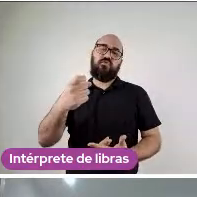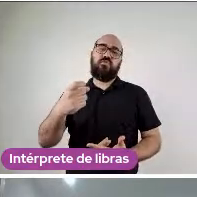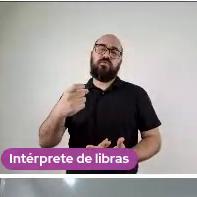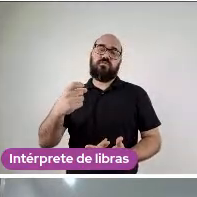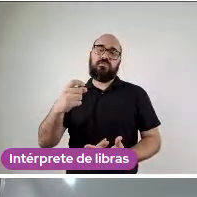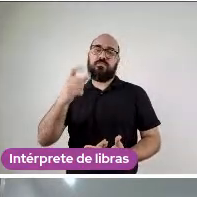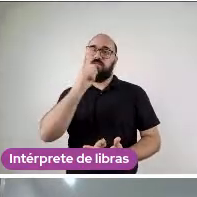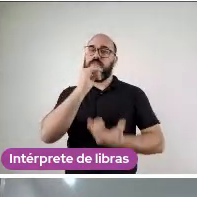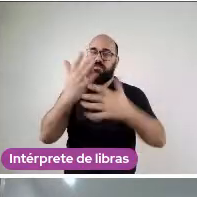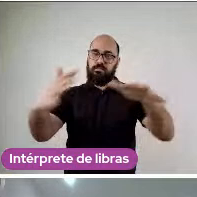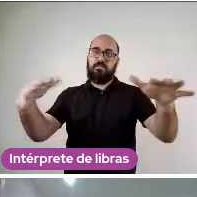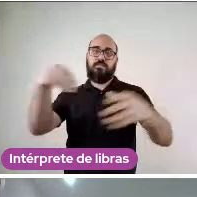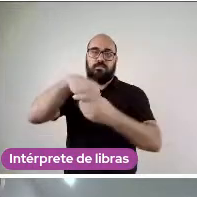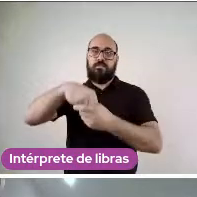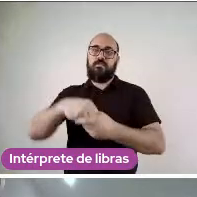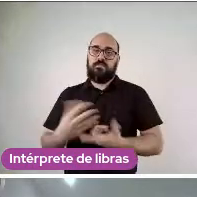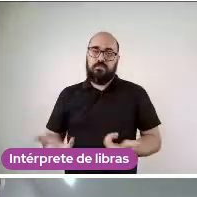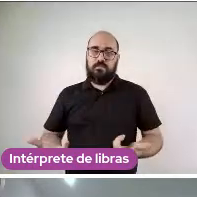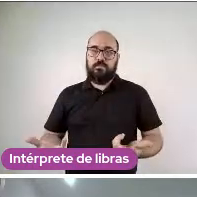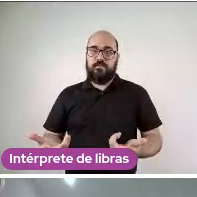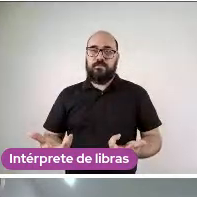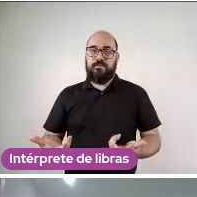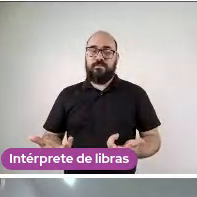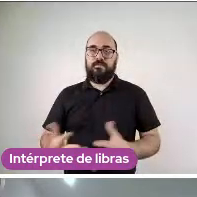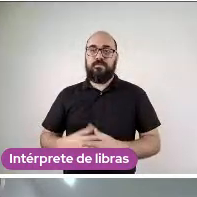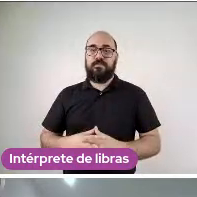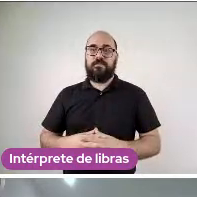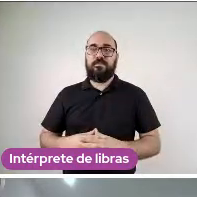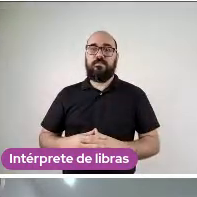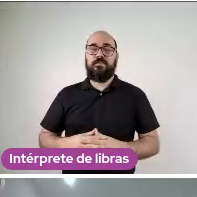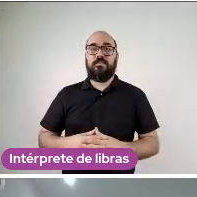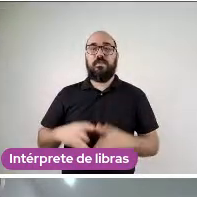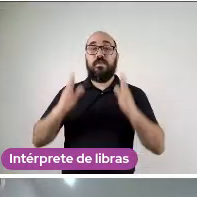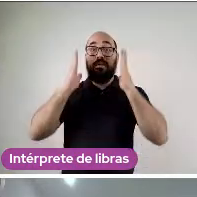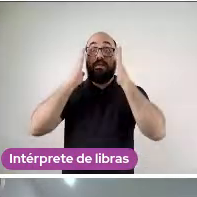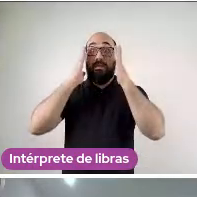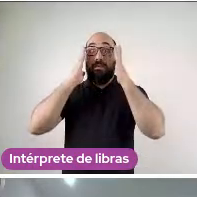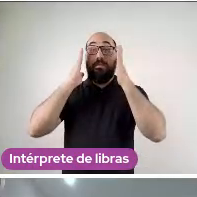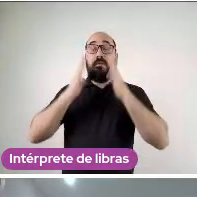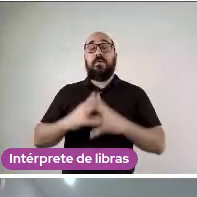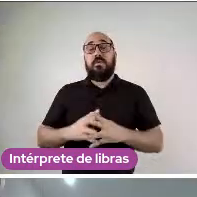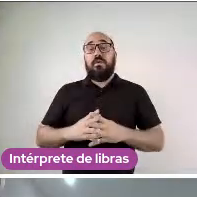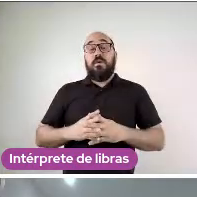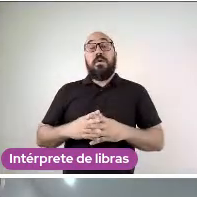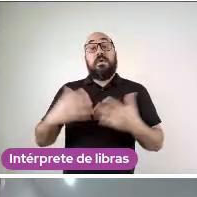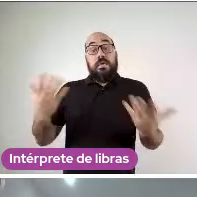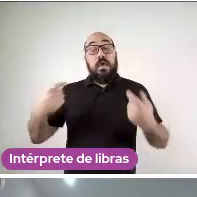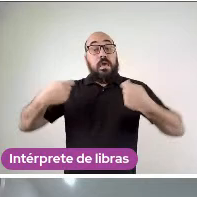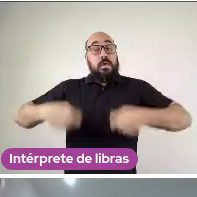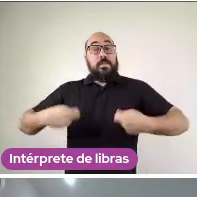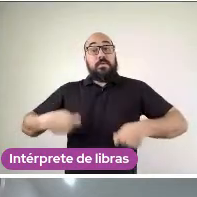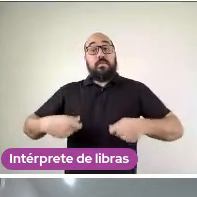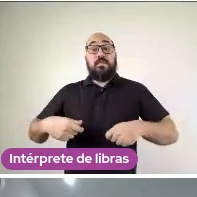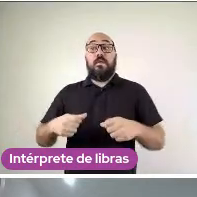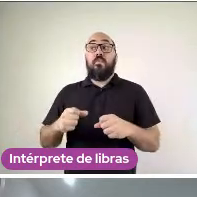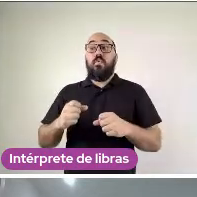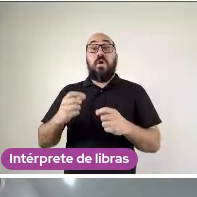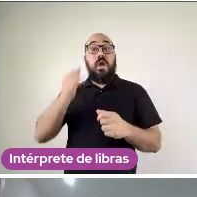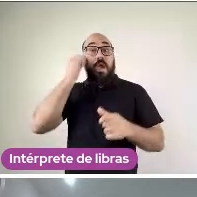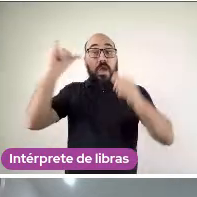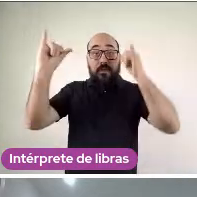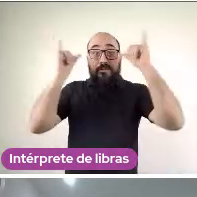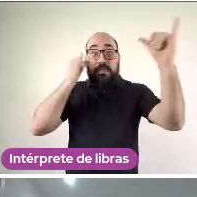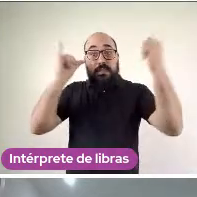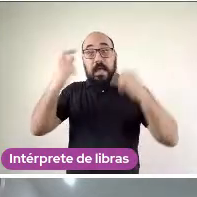super importante que a gente pense em políticas públicas voltadas para contenção ainda em terra,